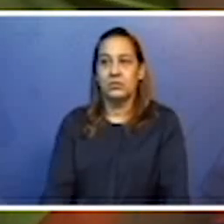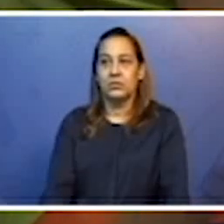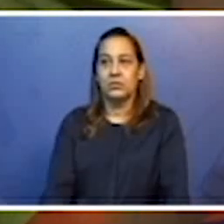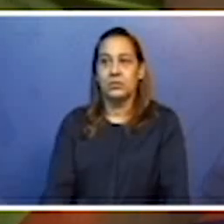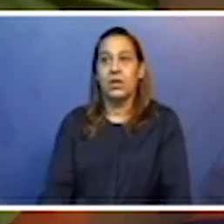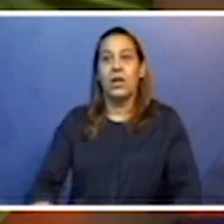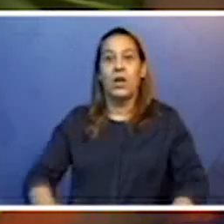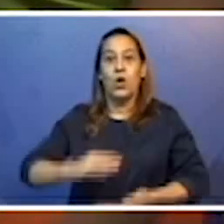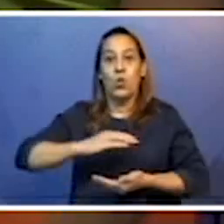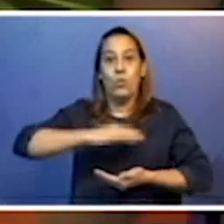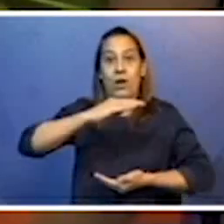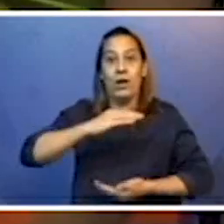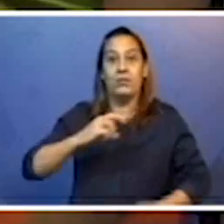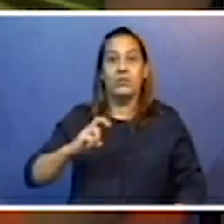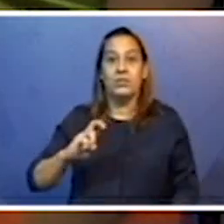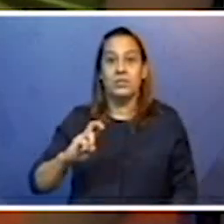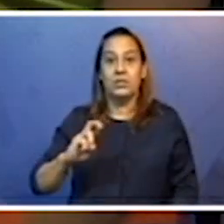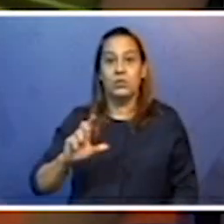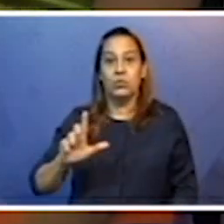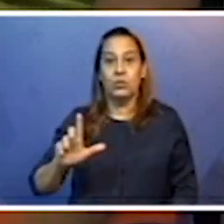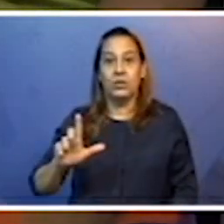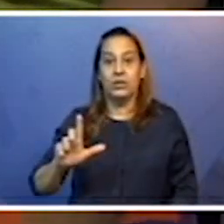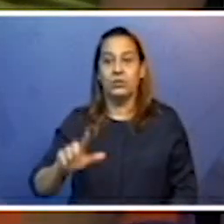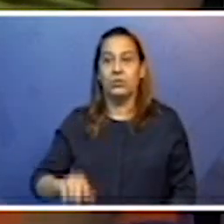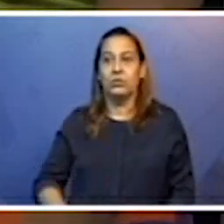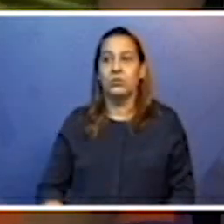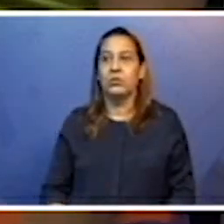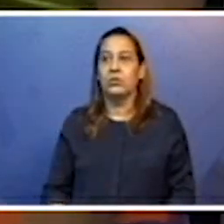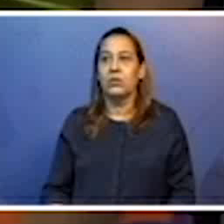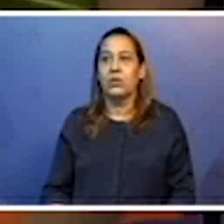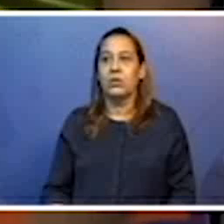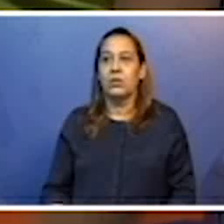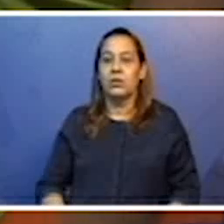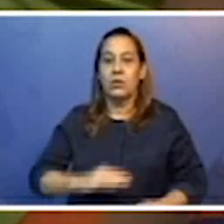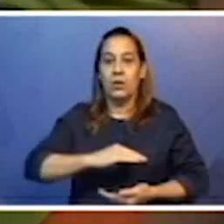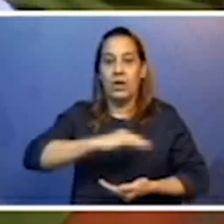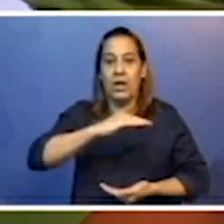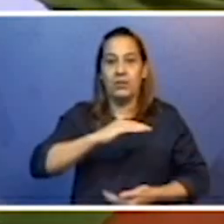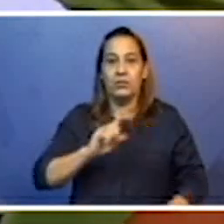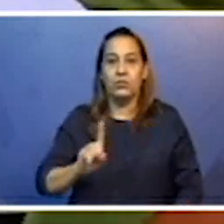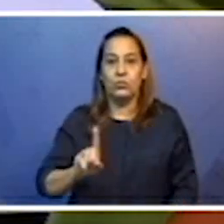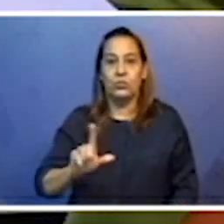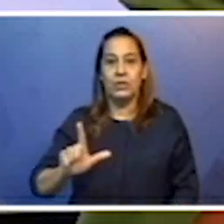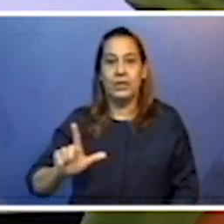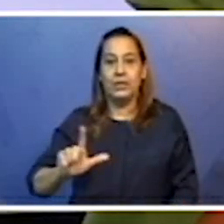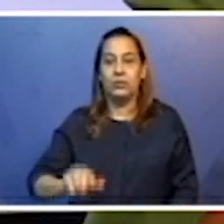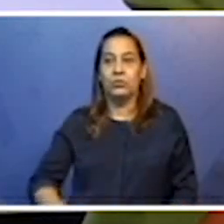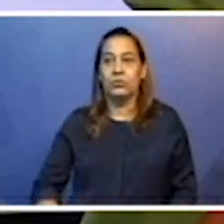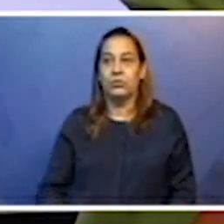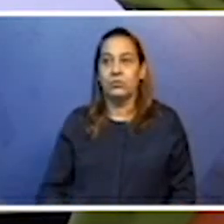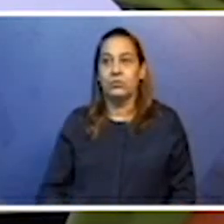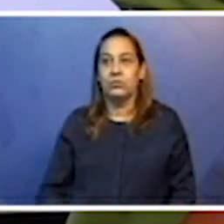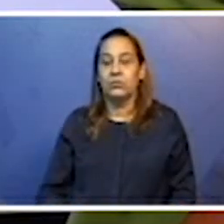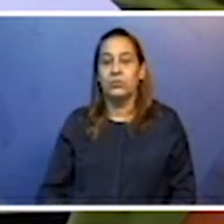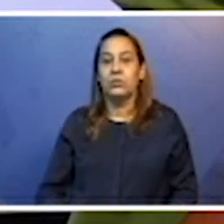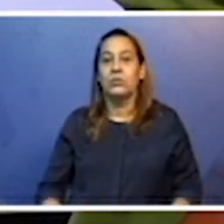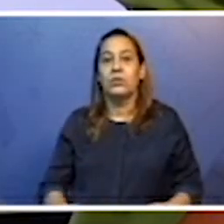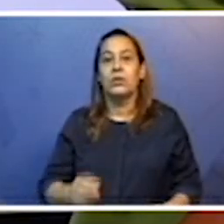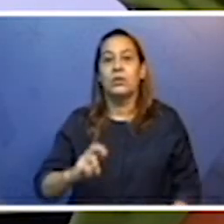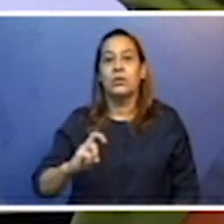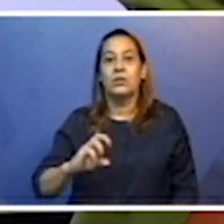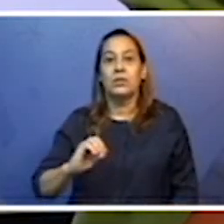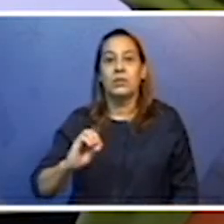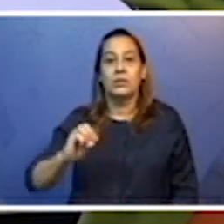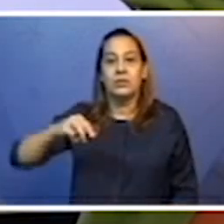garrafa grandona, ó. Nós não tínhamos essa garrafa. 5 litros, 1 litro nós tínhamos, 500 ml